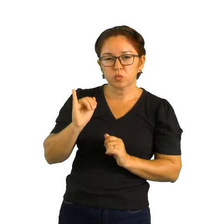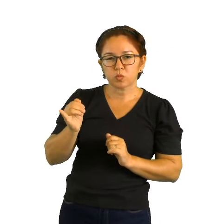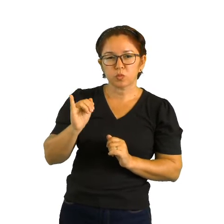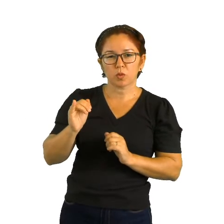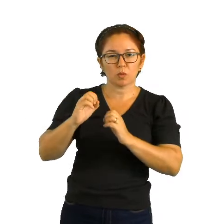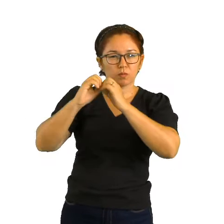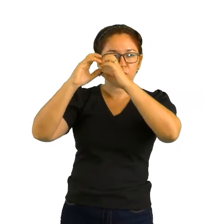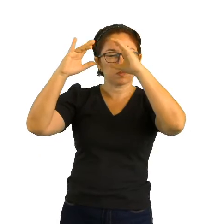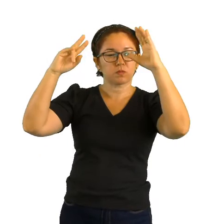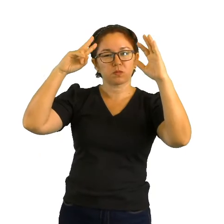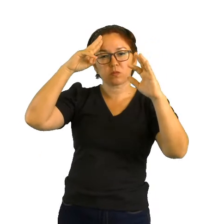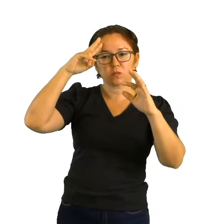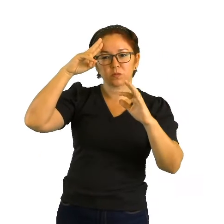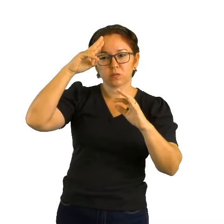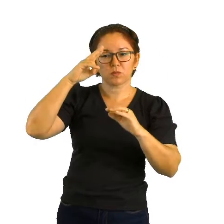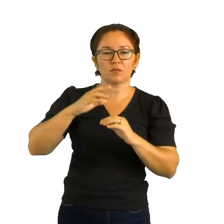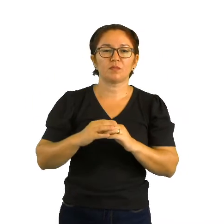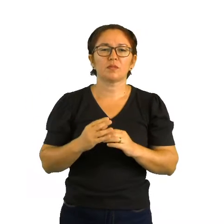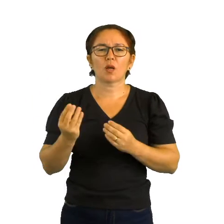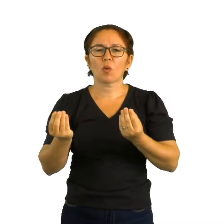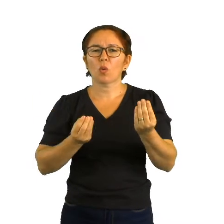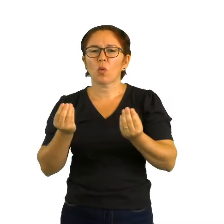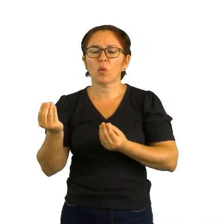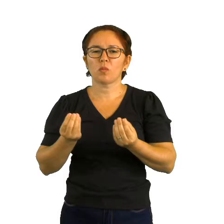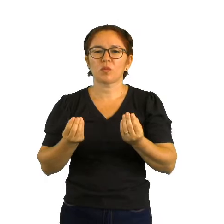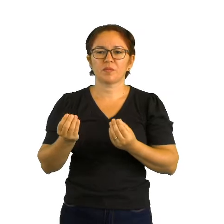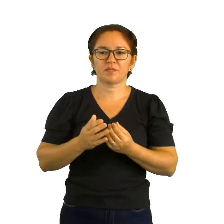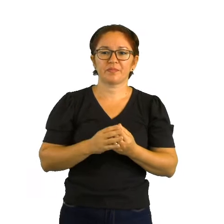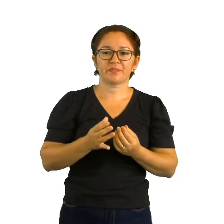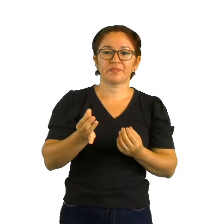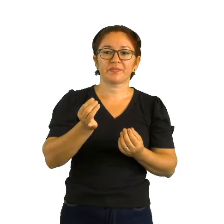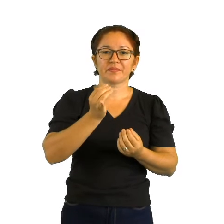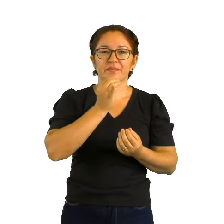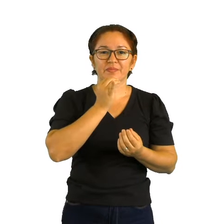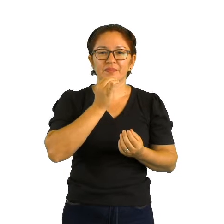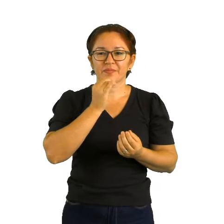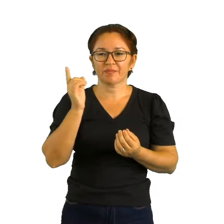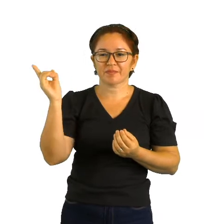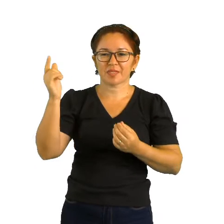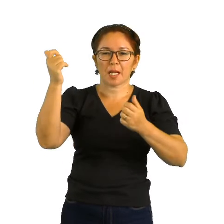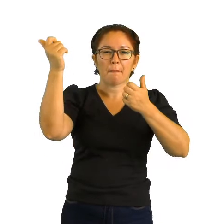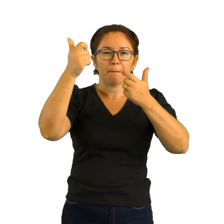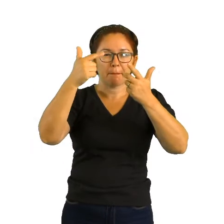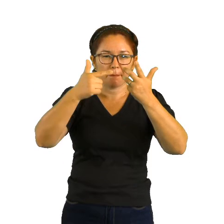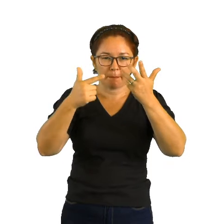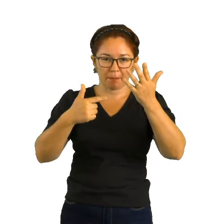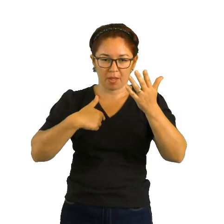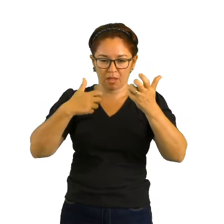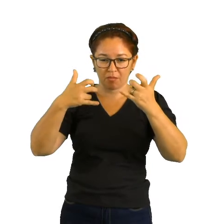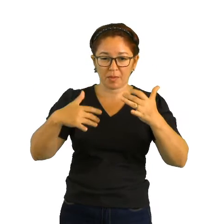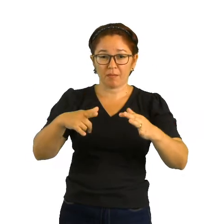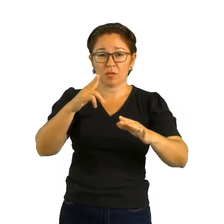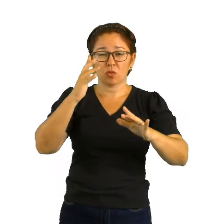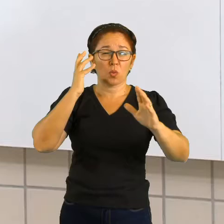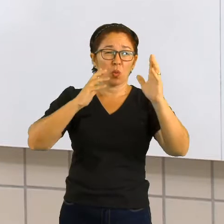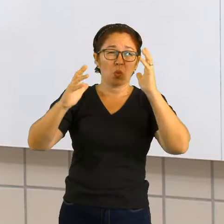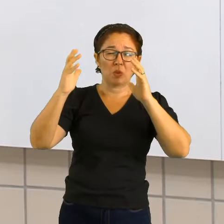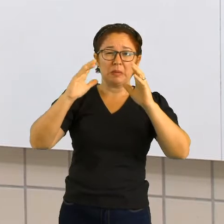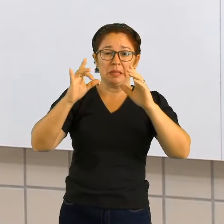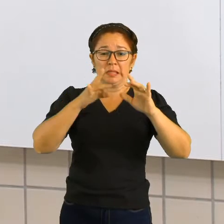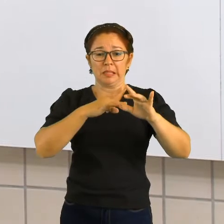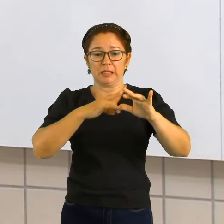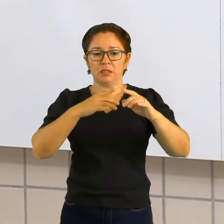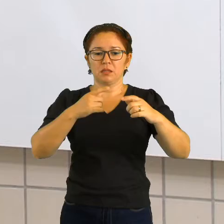precisam se preocupar agora, crianças, com esses vários elementos do conto de fada. Ah, mas professor,